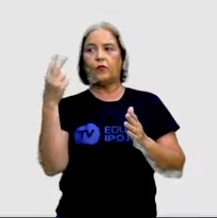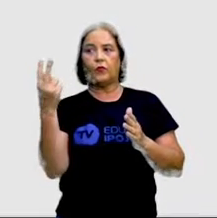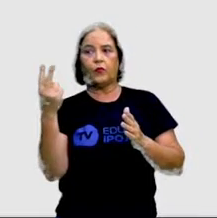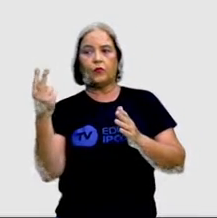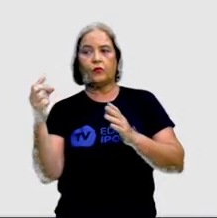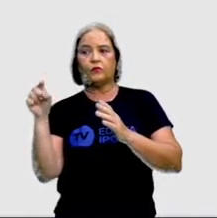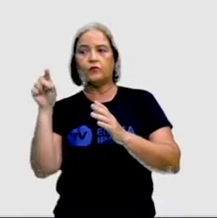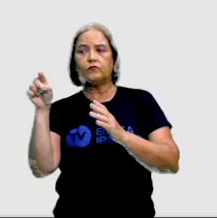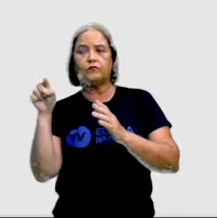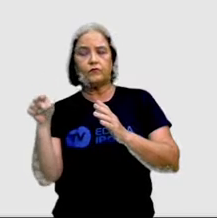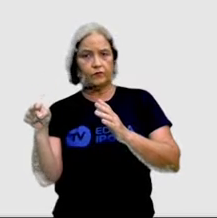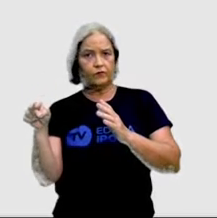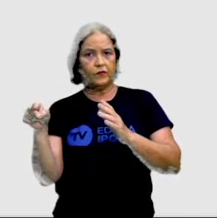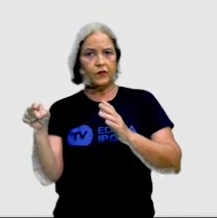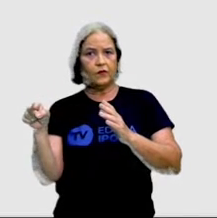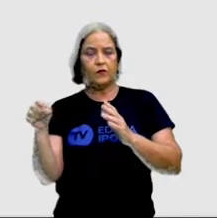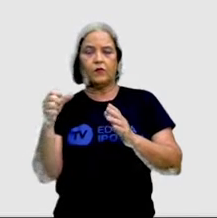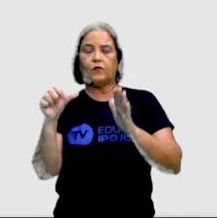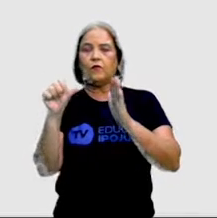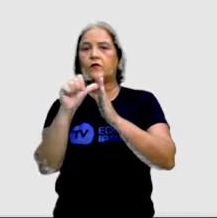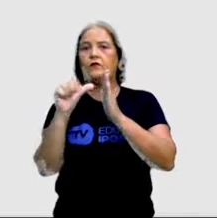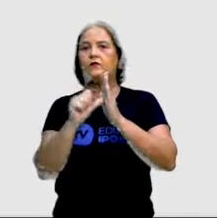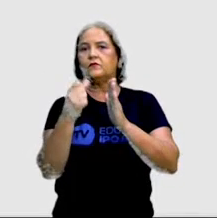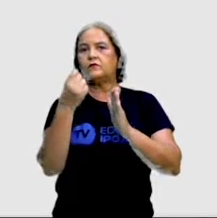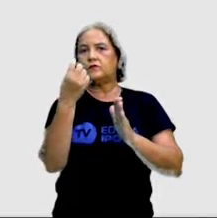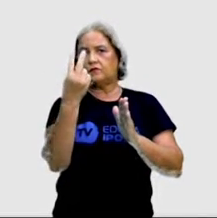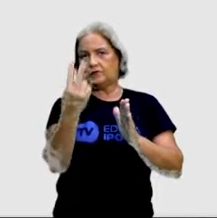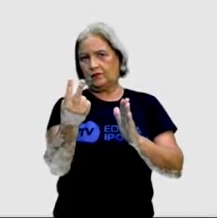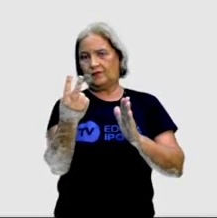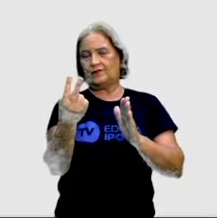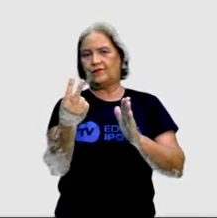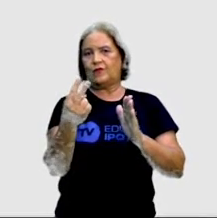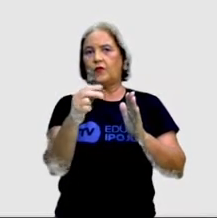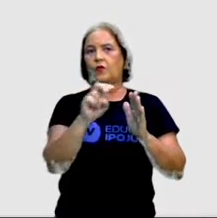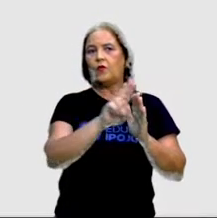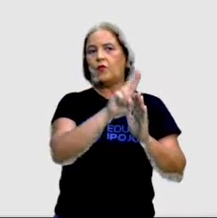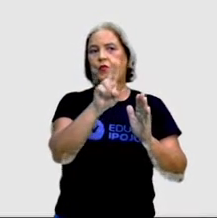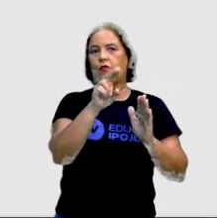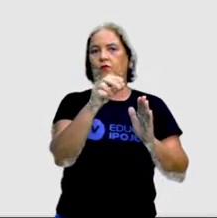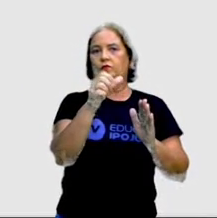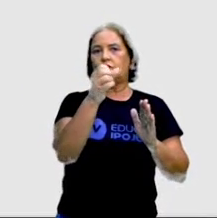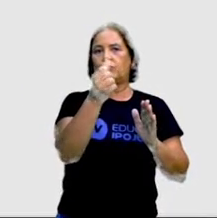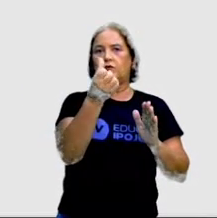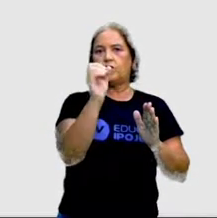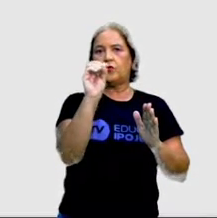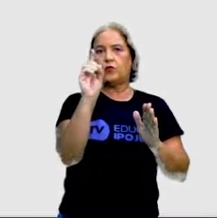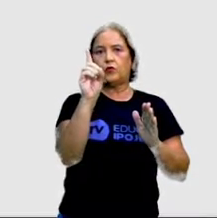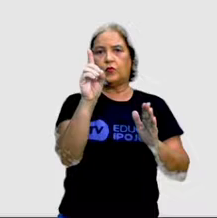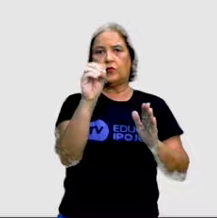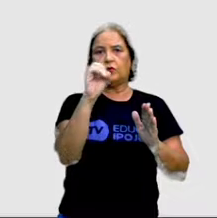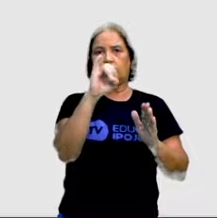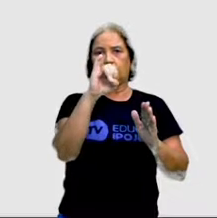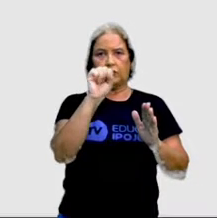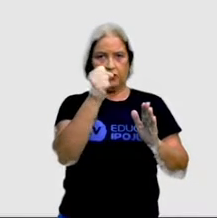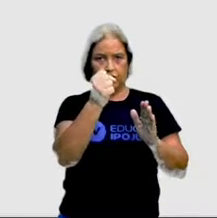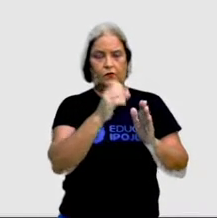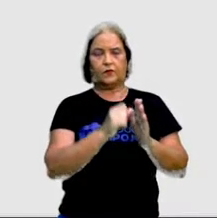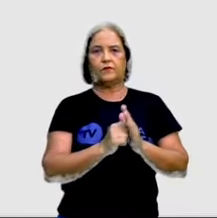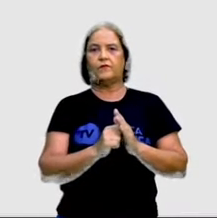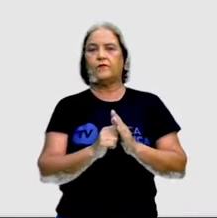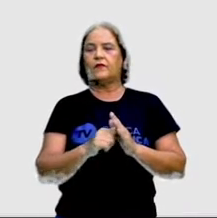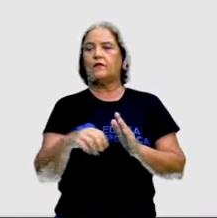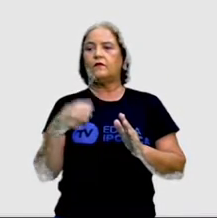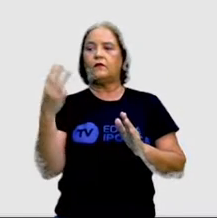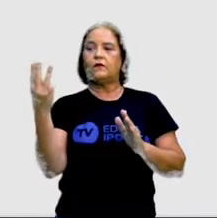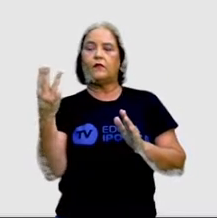numeral ou seja pelo algarismo 2 e o nome dois temos aqui ó três representado pelo algarismo